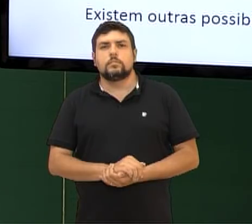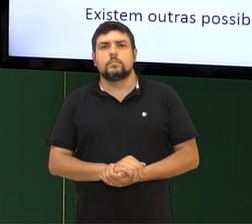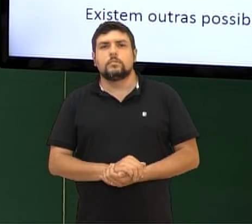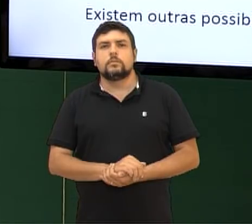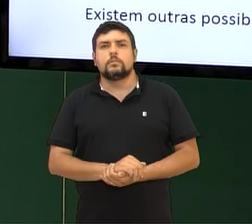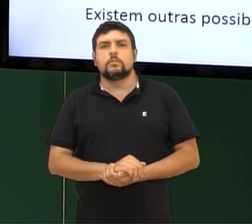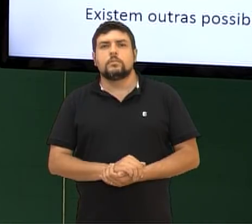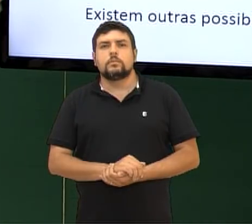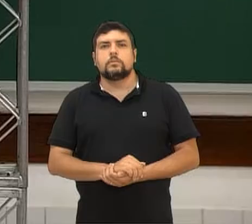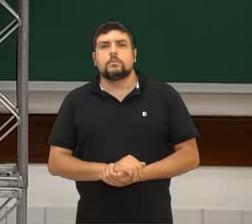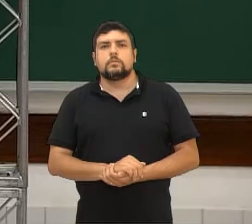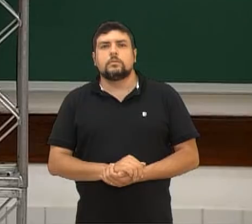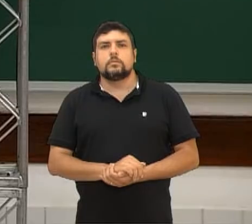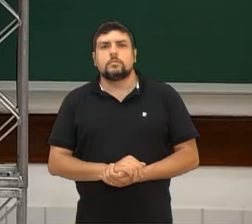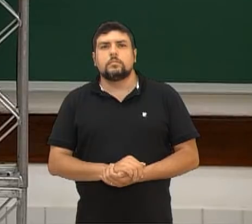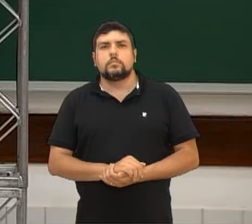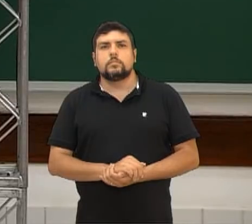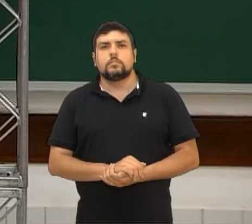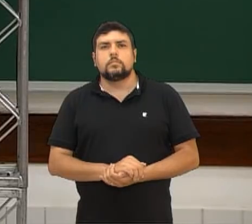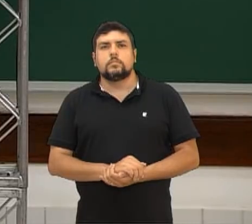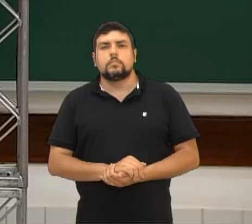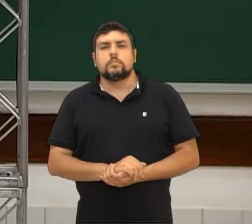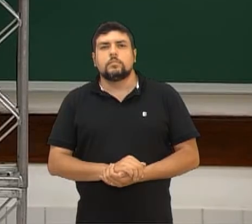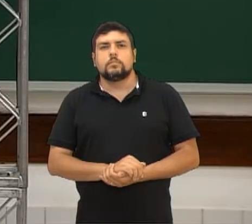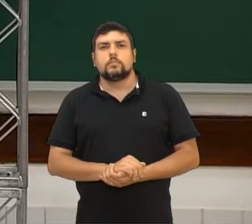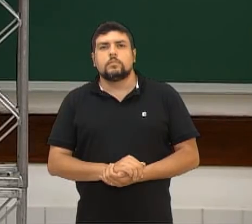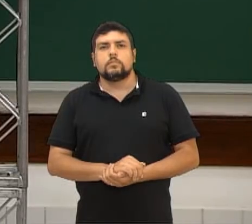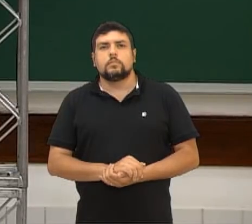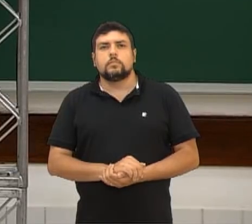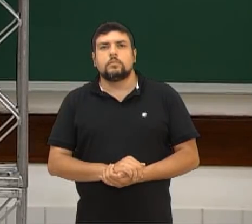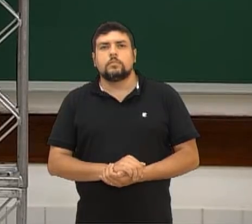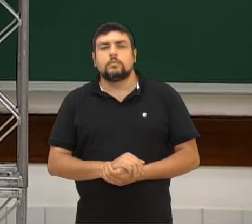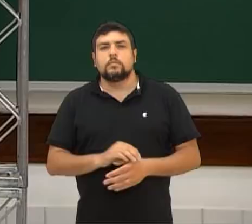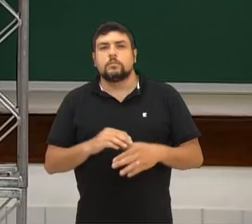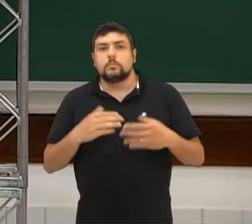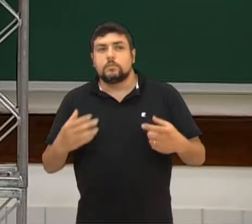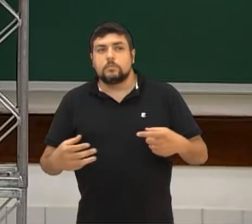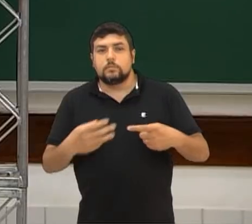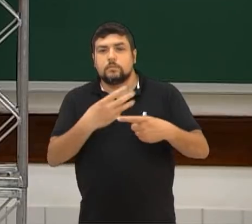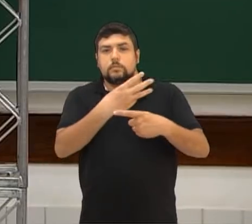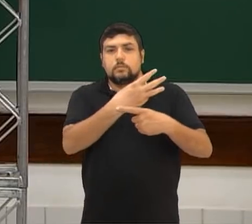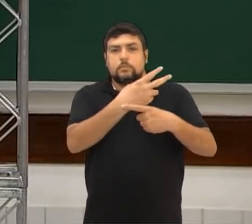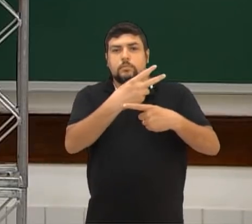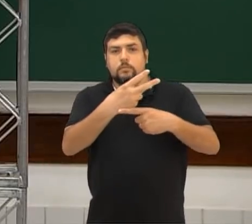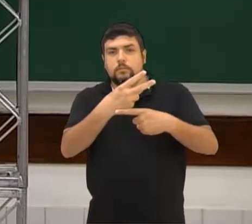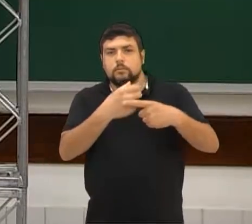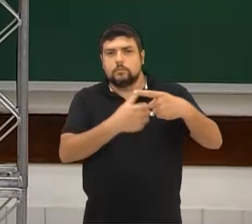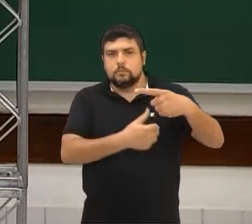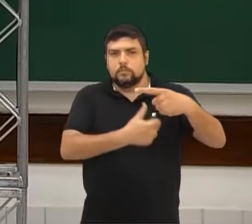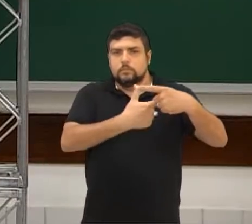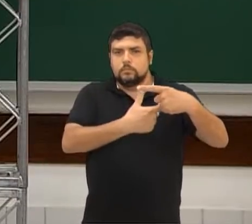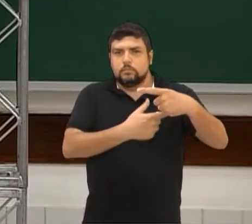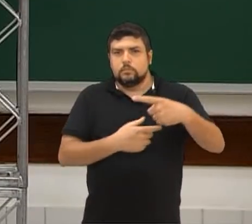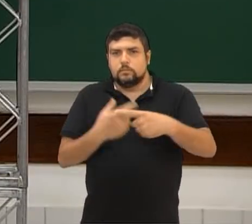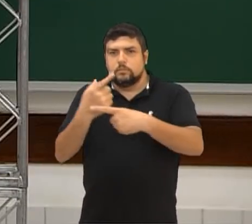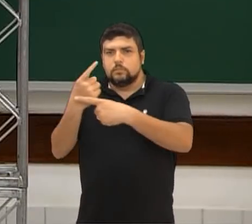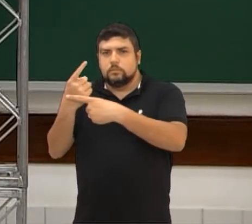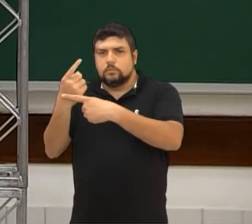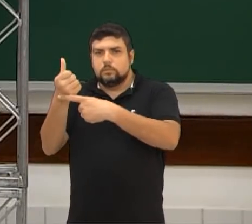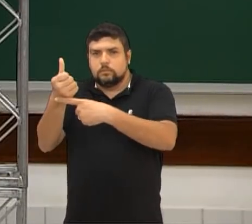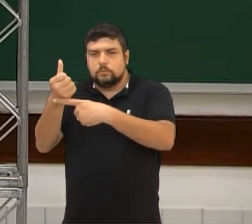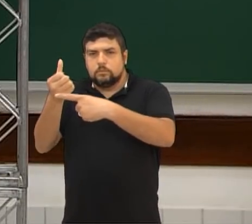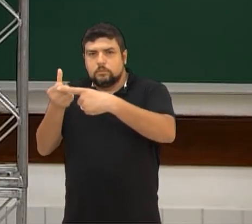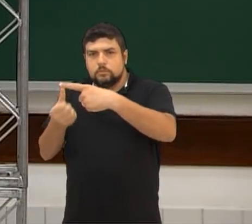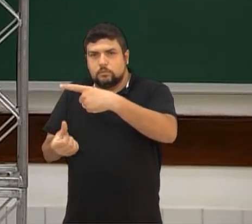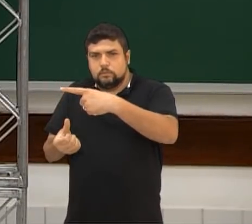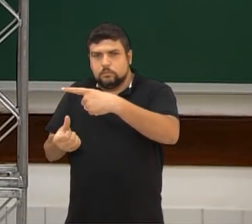Aqui ele tem também 32 sobre 12 e 16 sobre